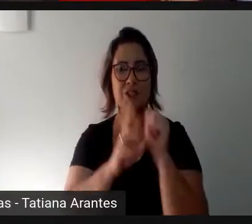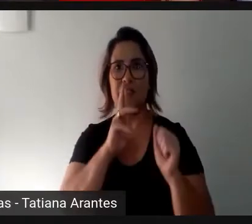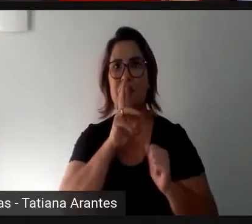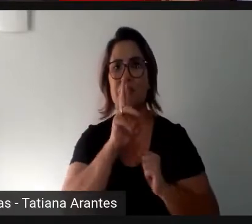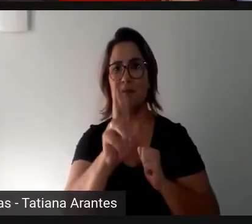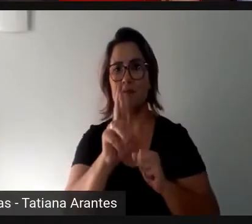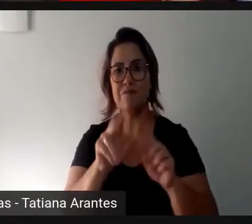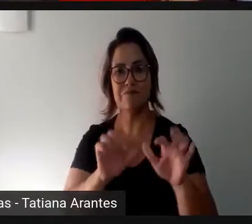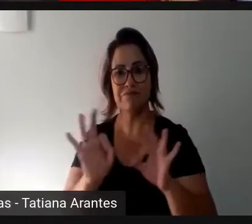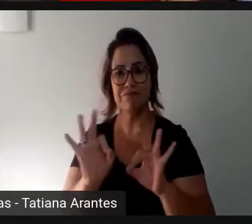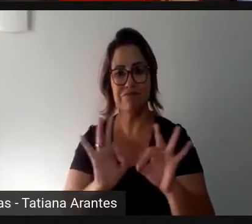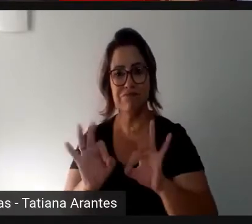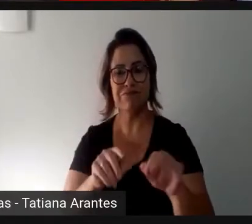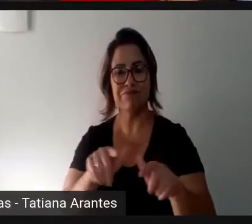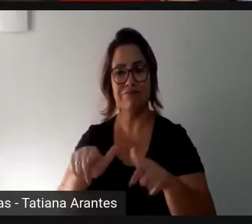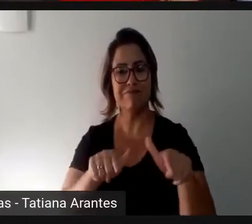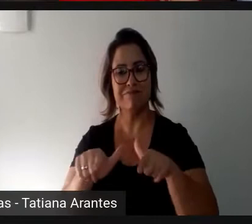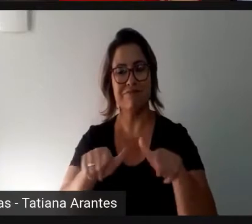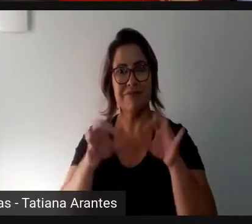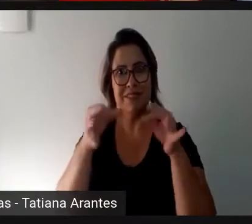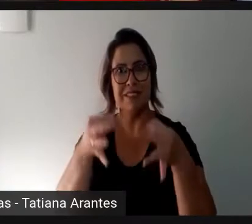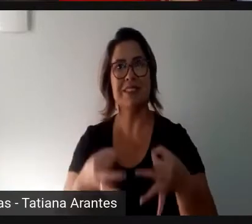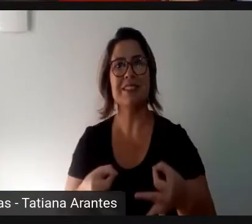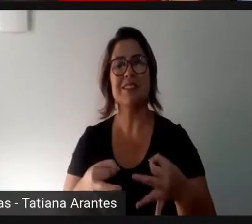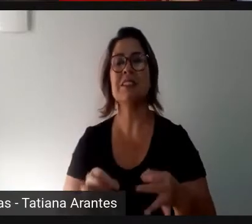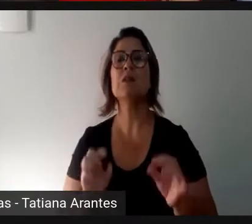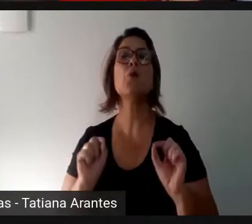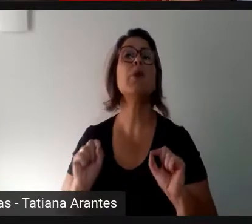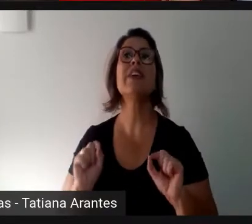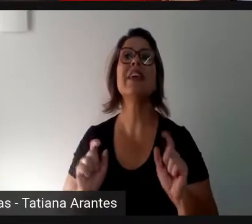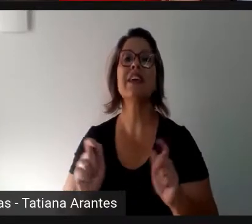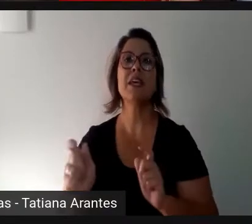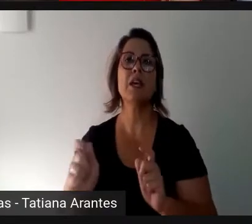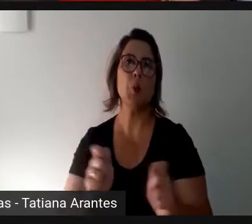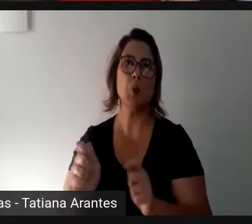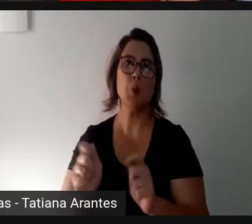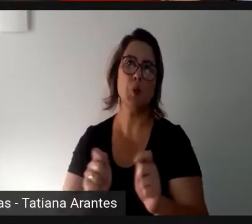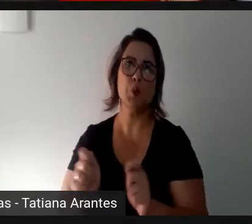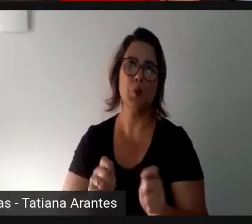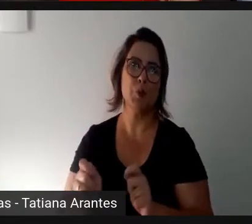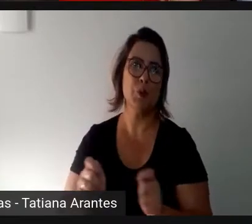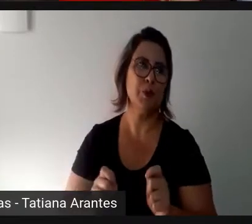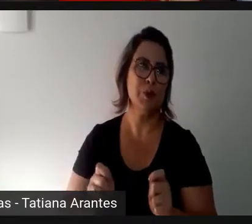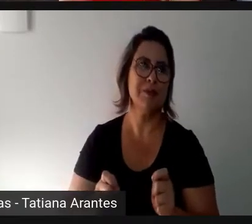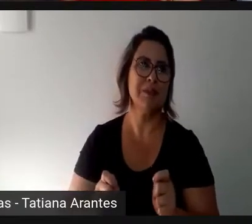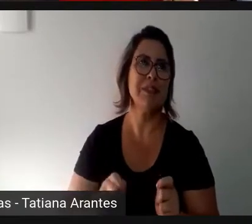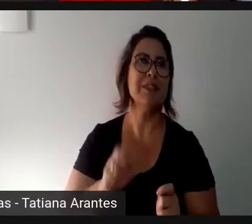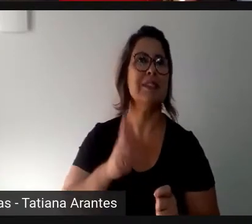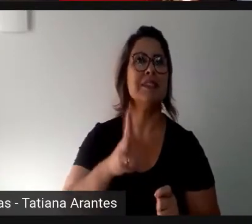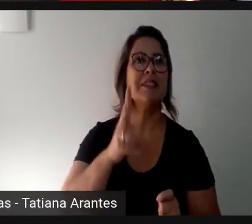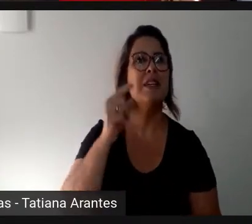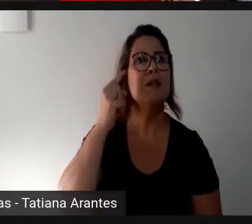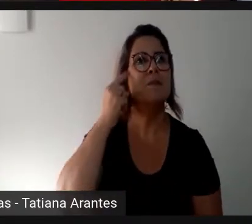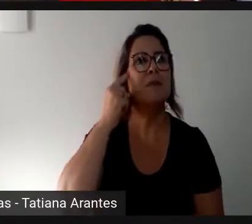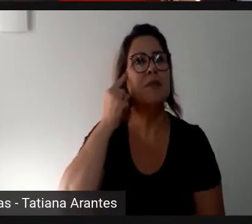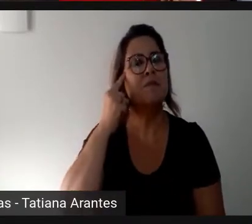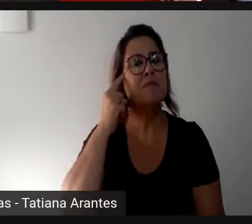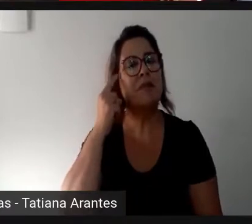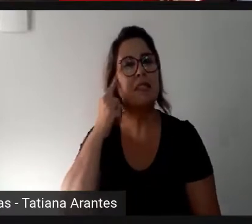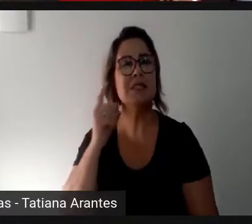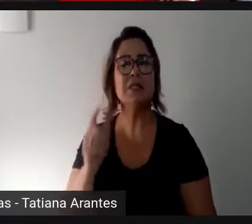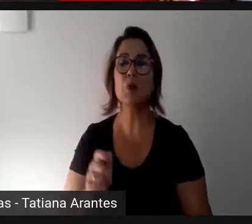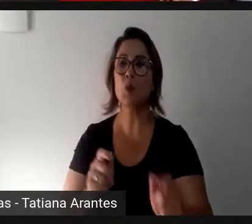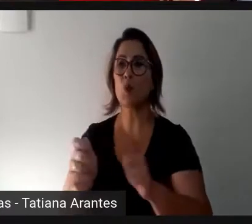tanto governança como compliance são controles. Isso é controle, gente. Tá na dimensão controle das organizações. E controles